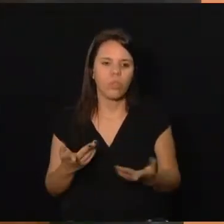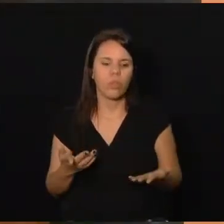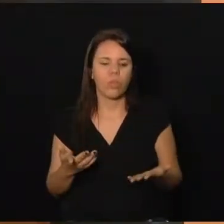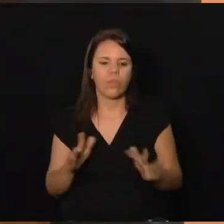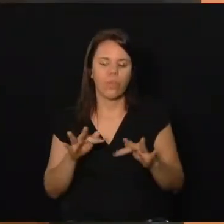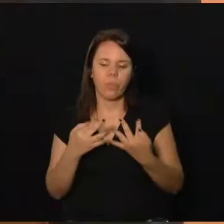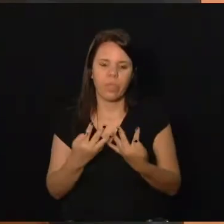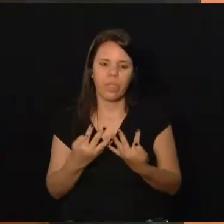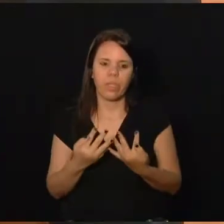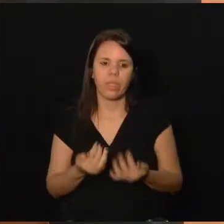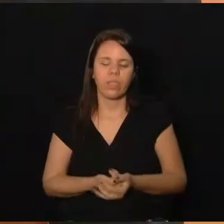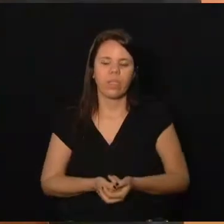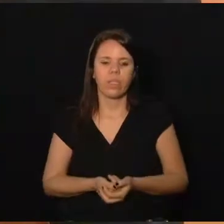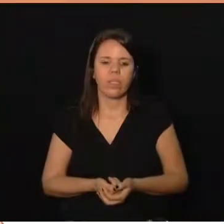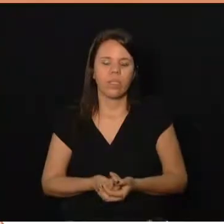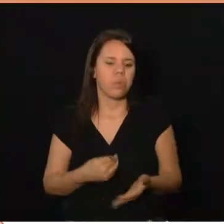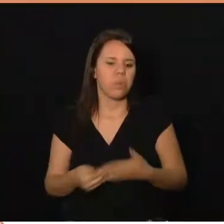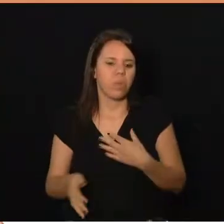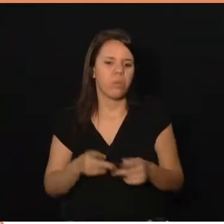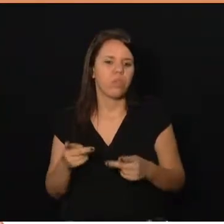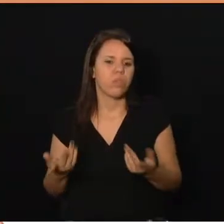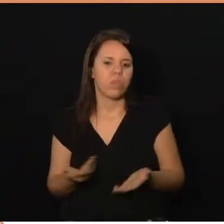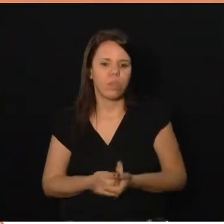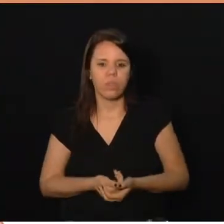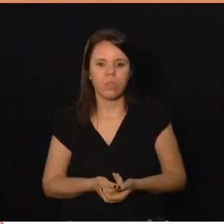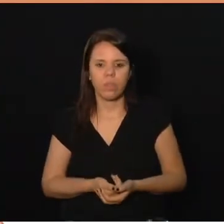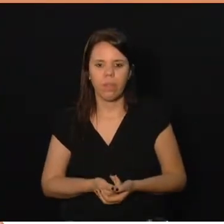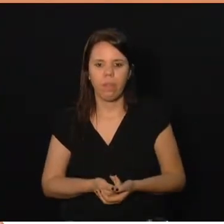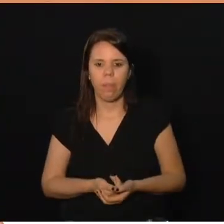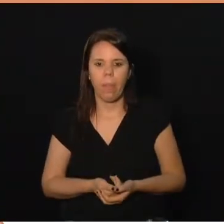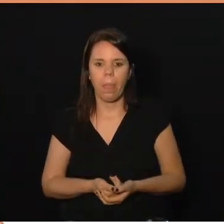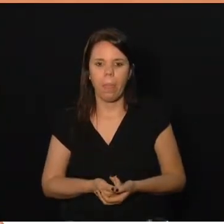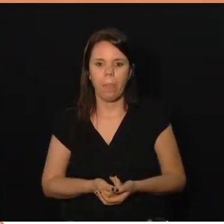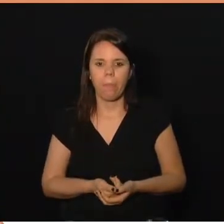pais, seja de quem for. Né?